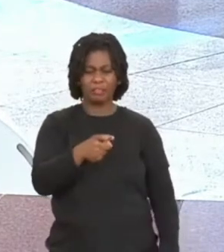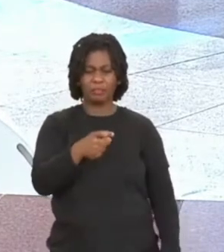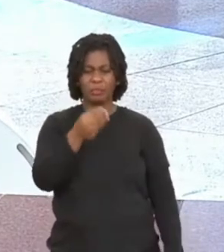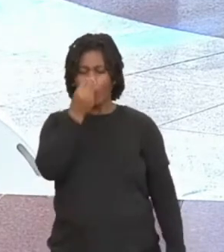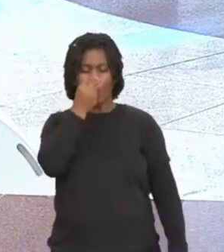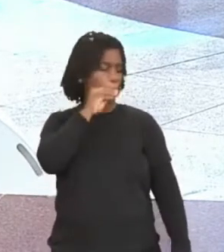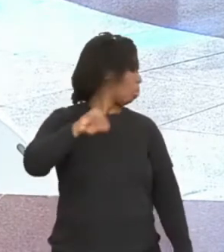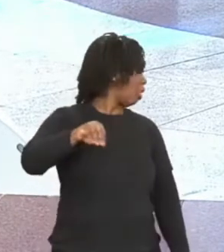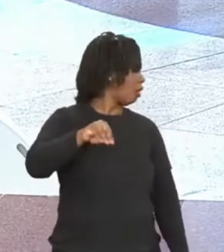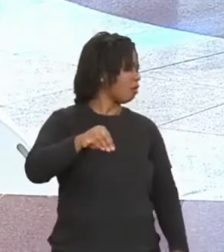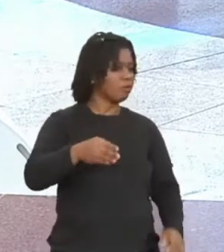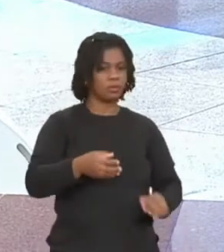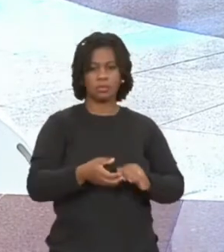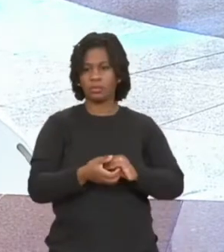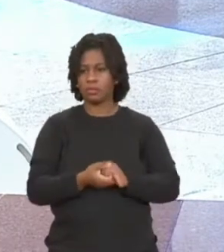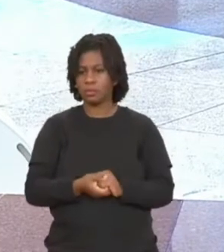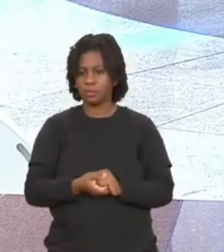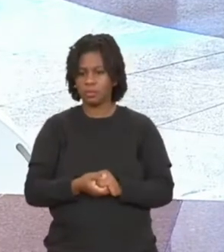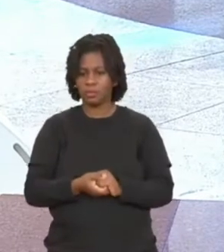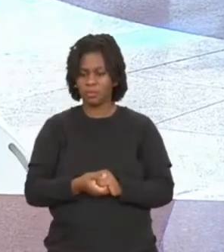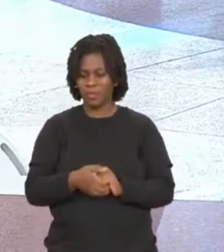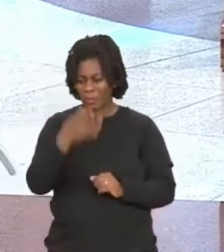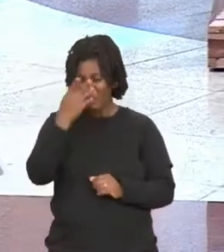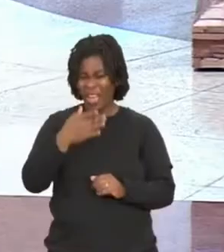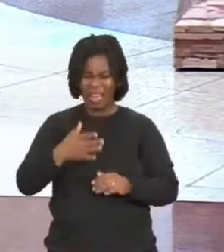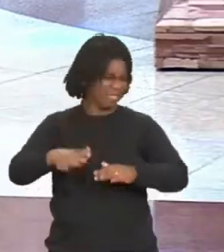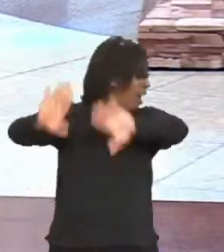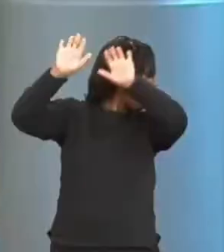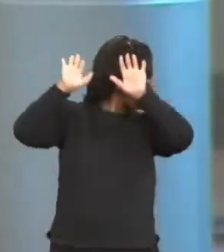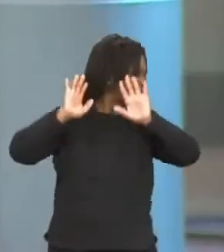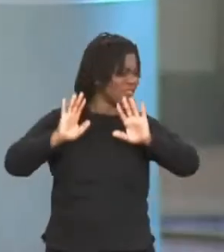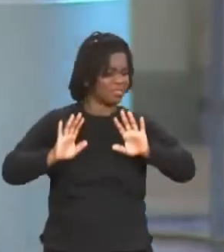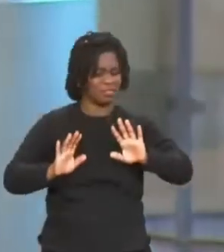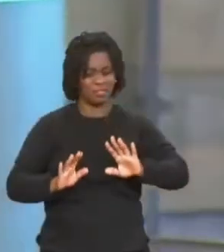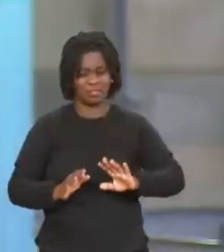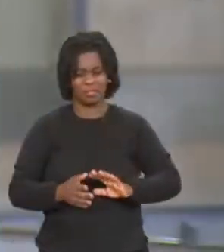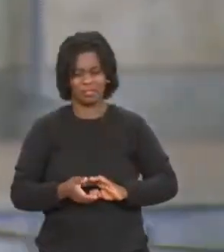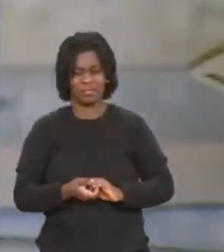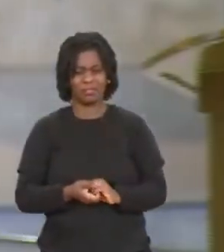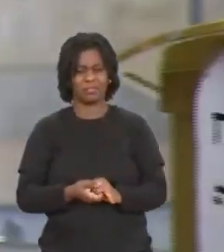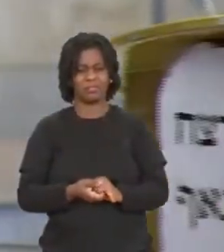cara. Ela disse: não quero ouvir não.